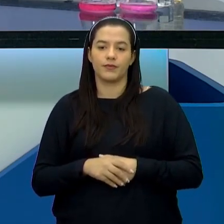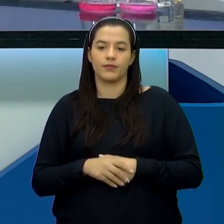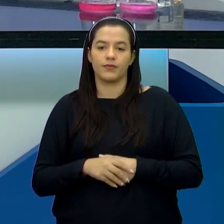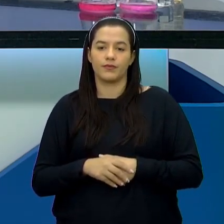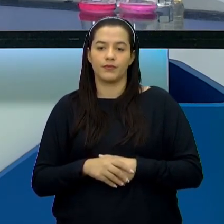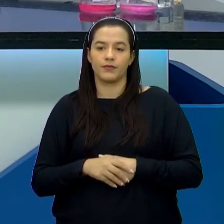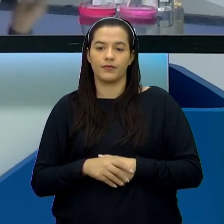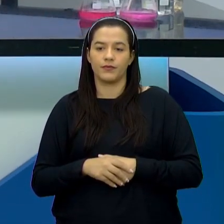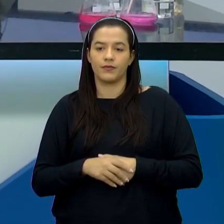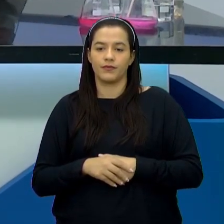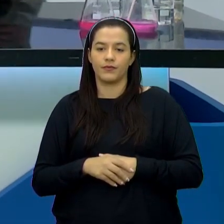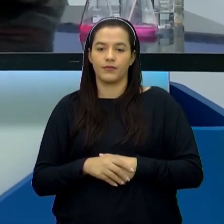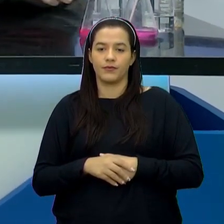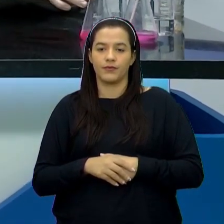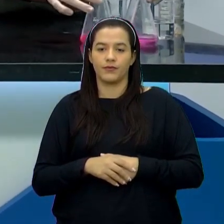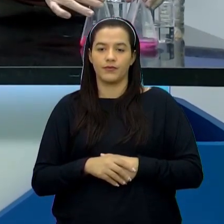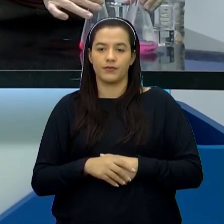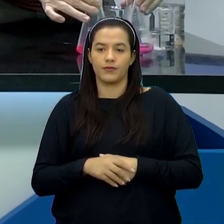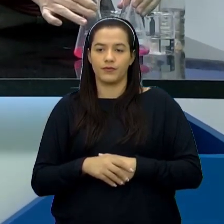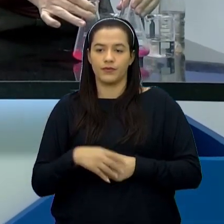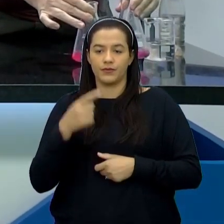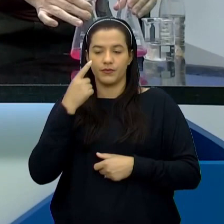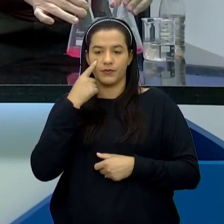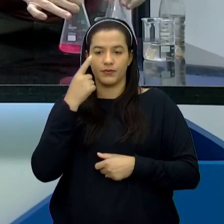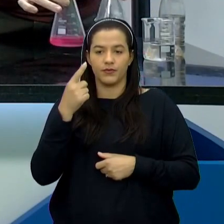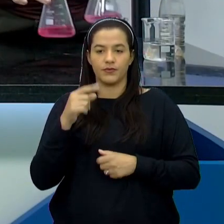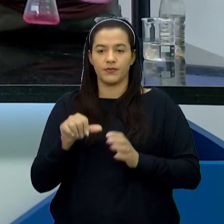Primeiro, eu queria que vocês vissem.